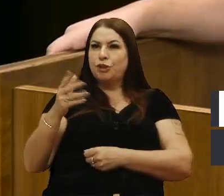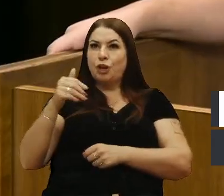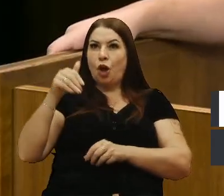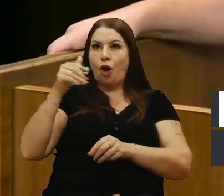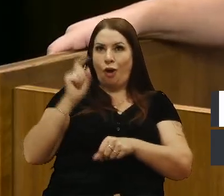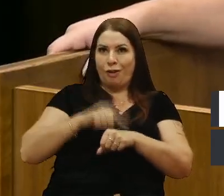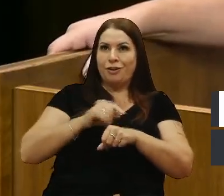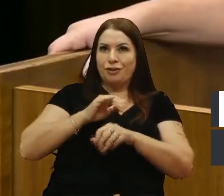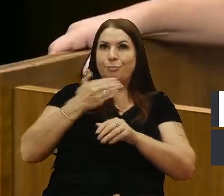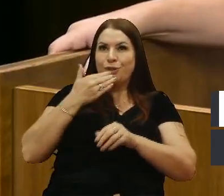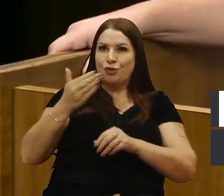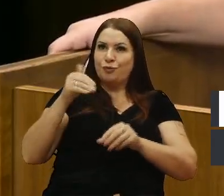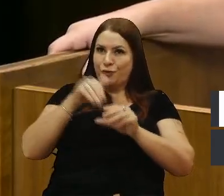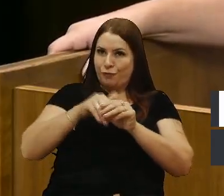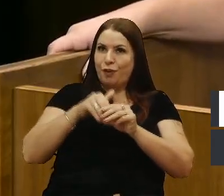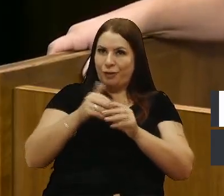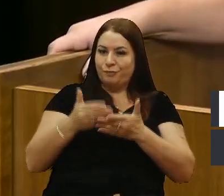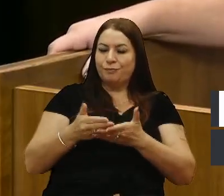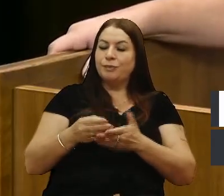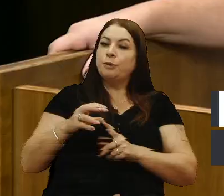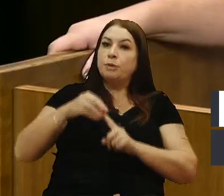eleitoral. Principalmente